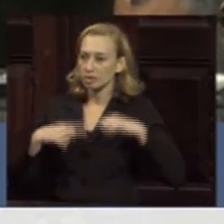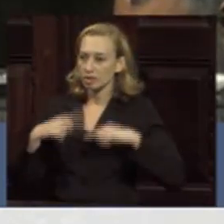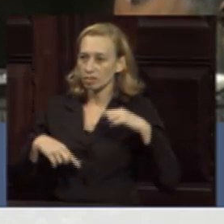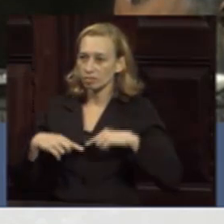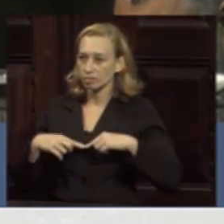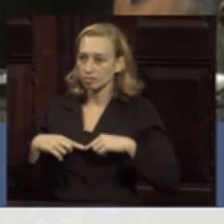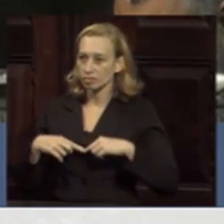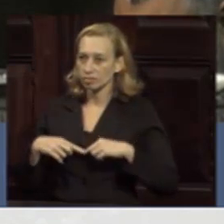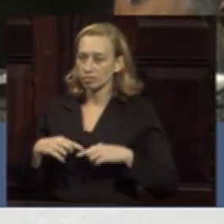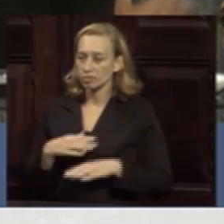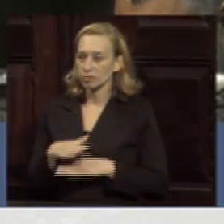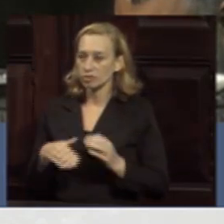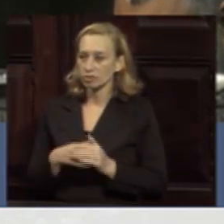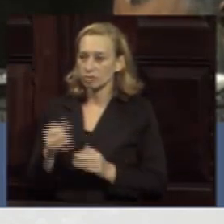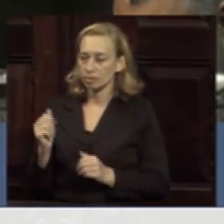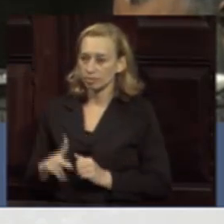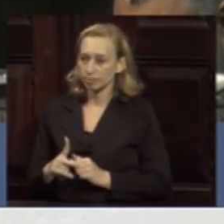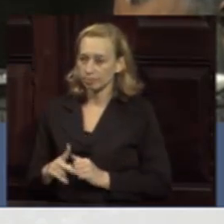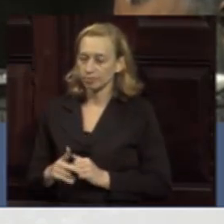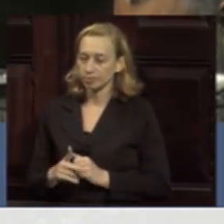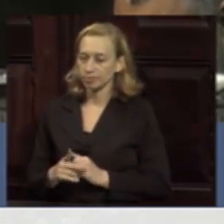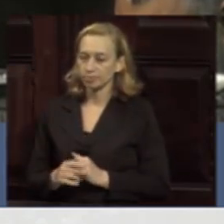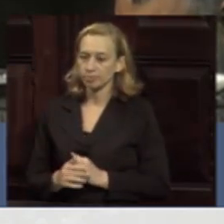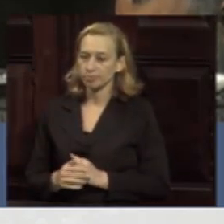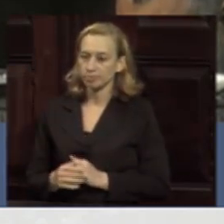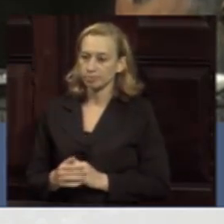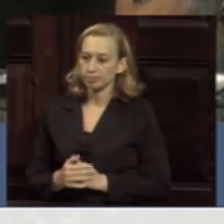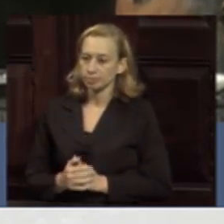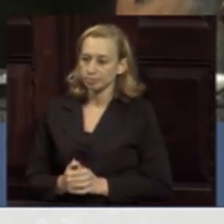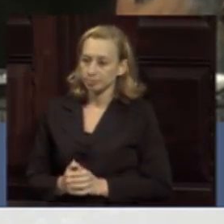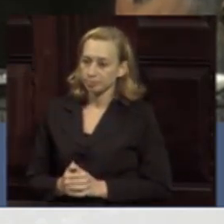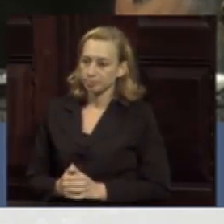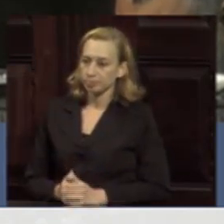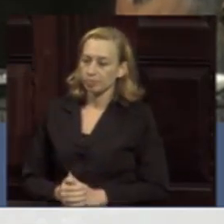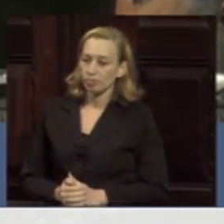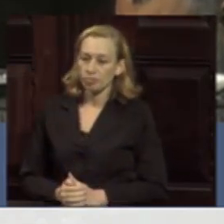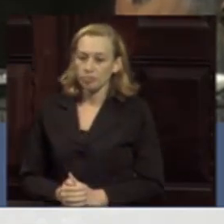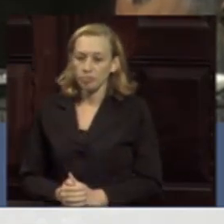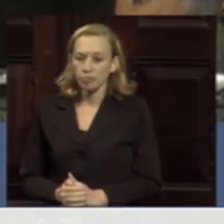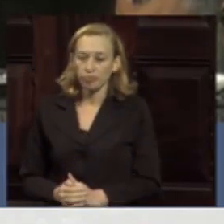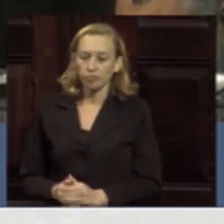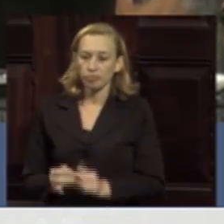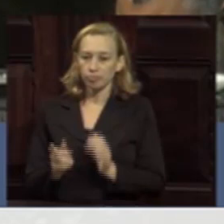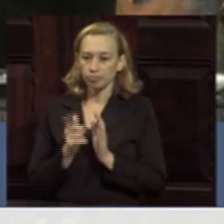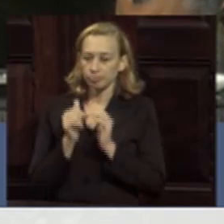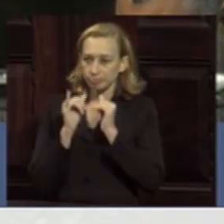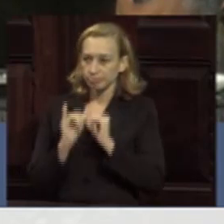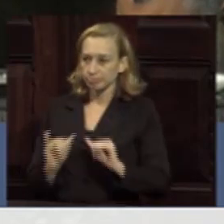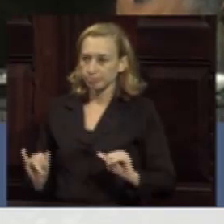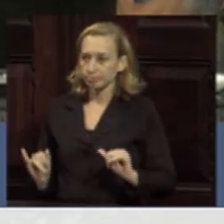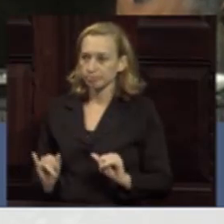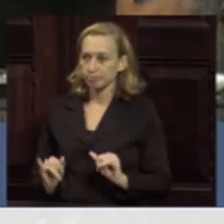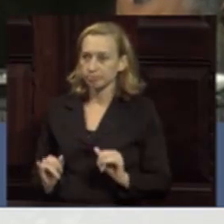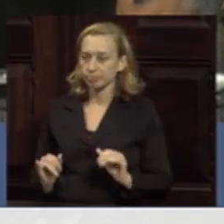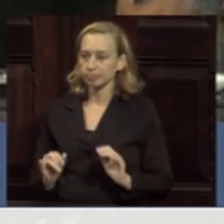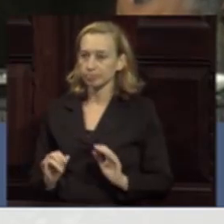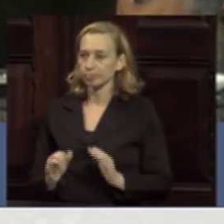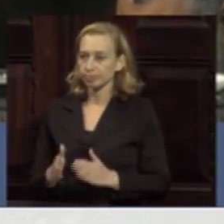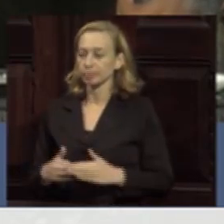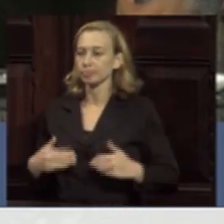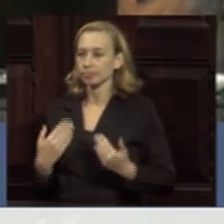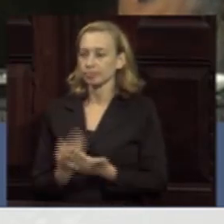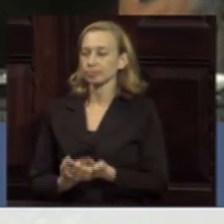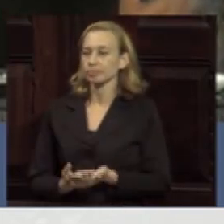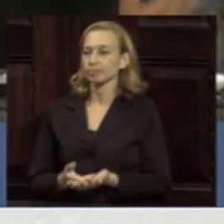em votação. Os senhores que aprovam, vereadores, como estão, aprovado, vai à promulgação. Anuncio requerimento 368/2018 de autoria do deputado